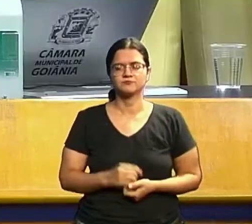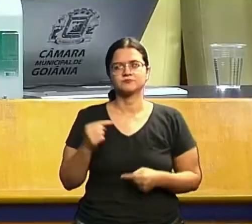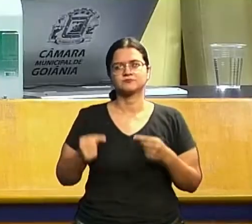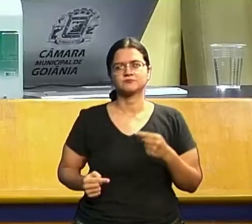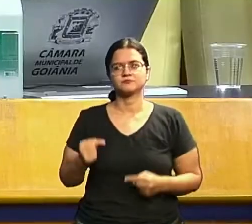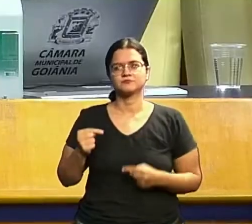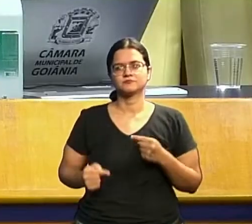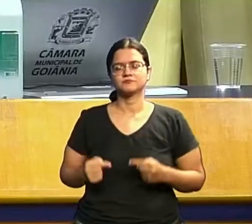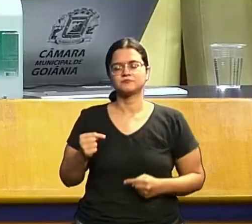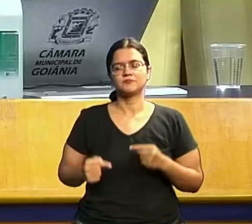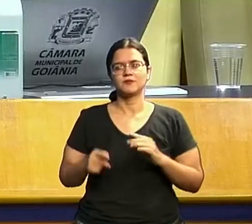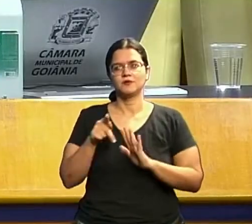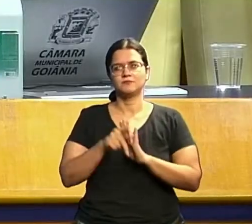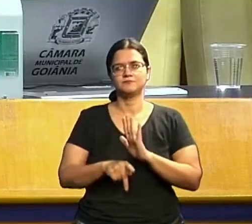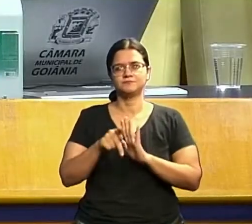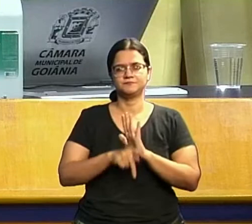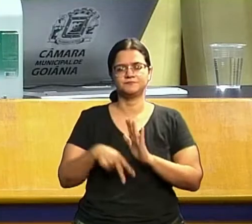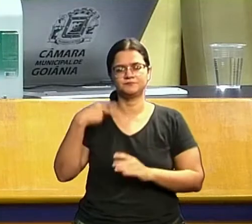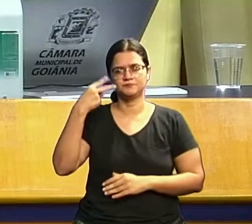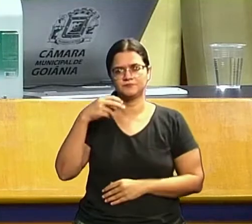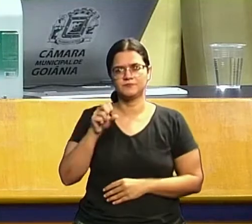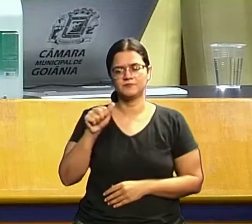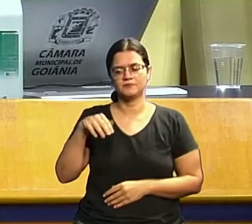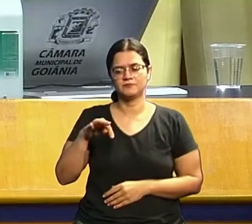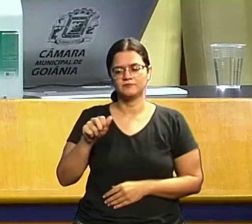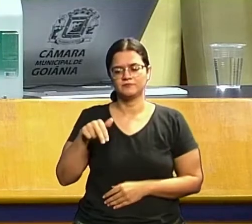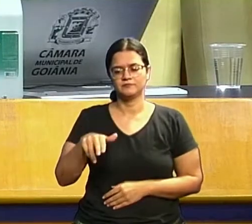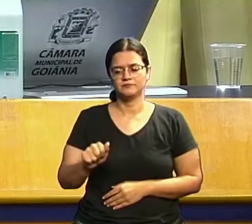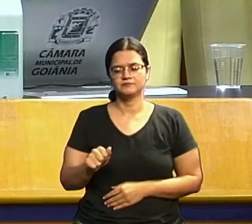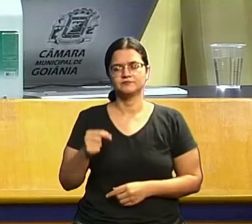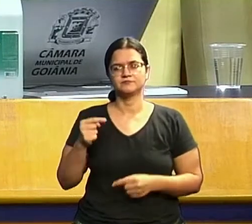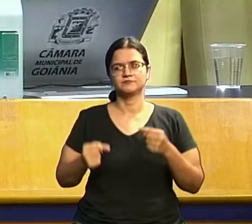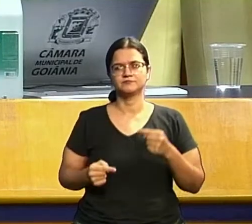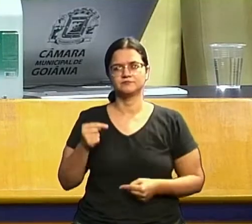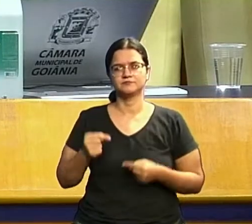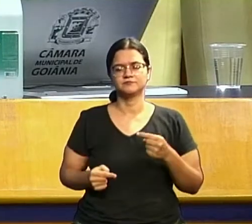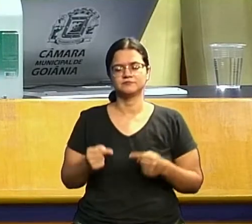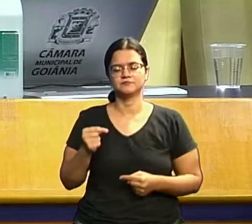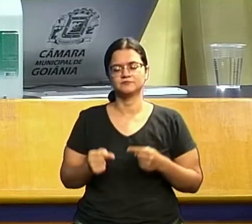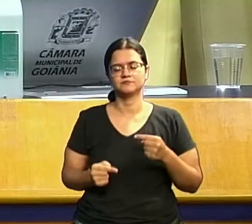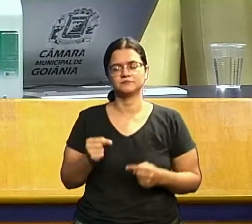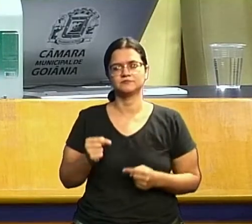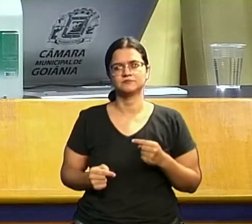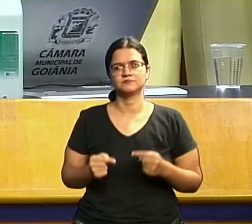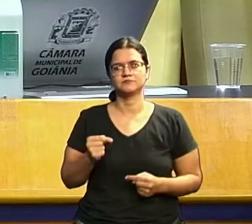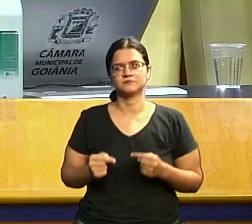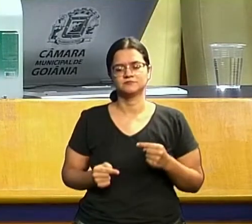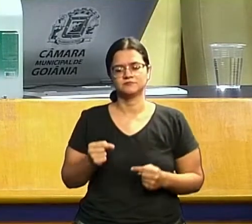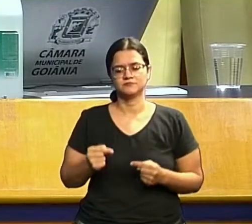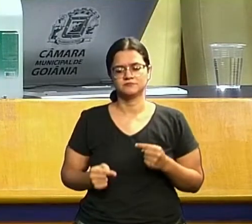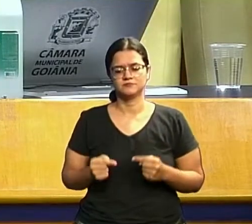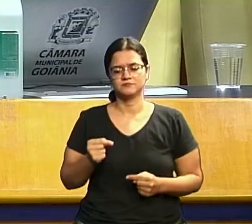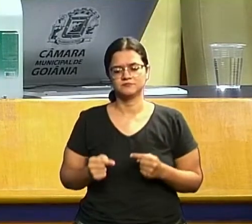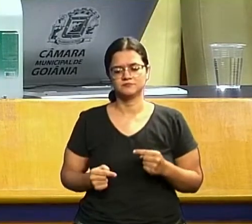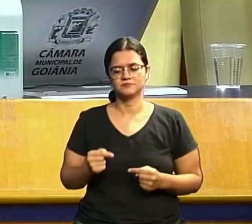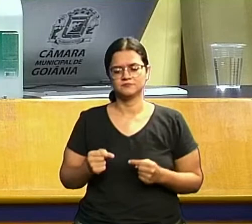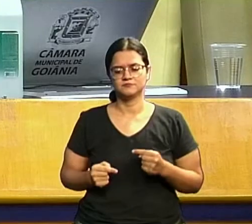Em discussão, o projeto do vereador Santana. Em discussão. Quer discutir, vereador?